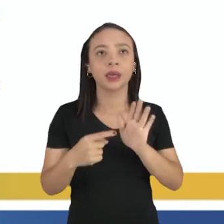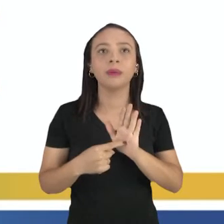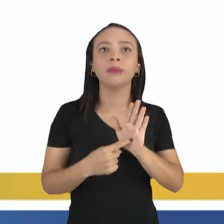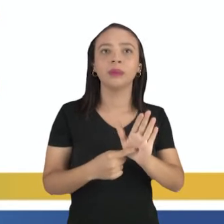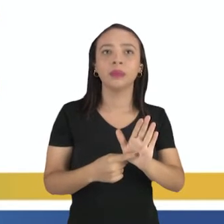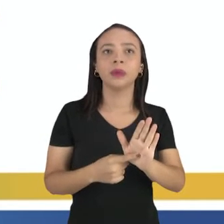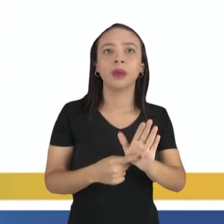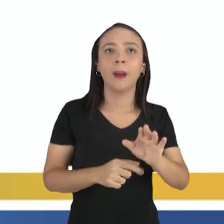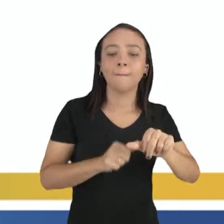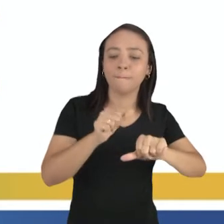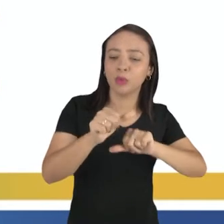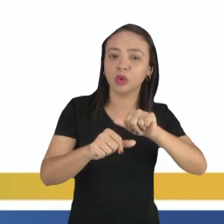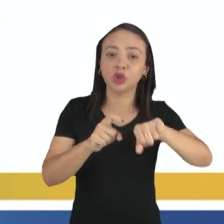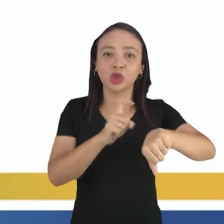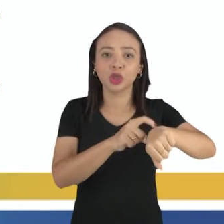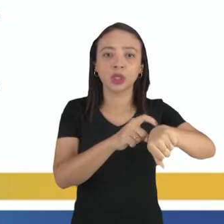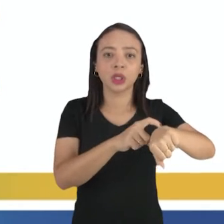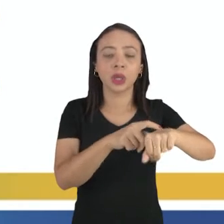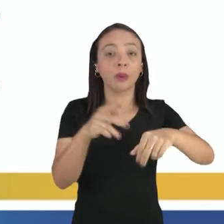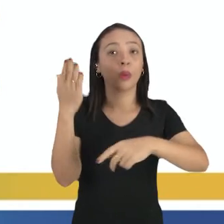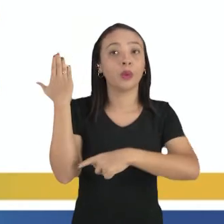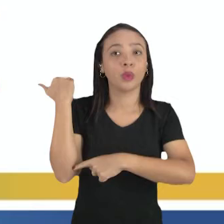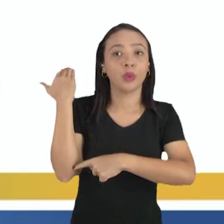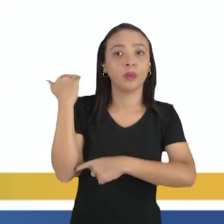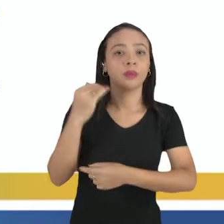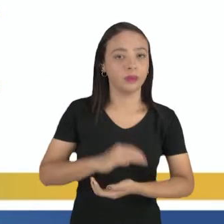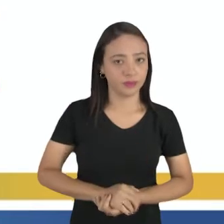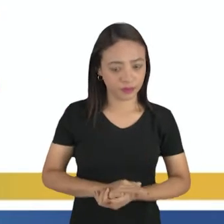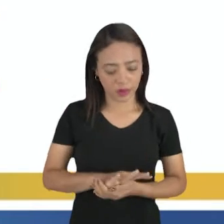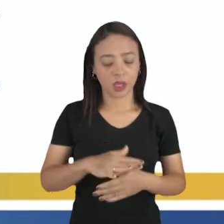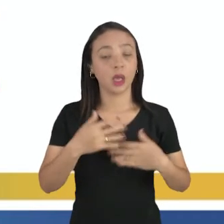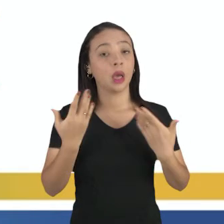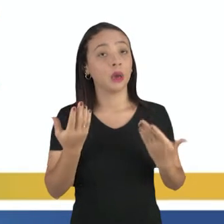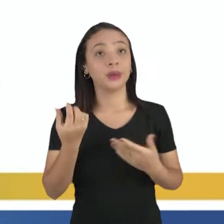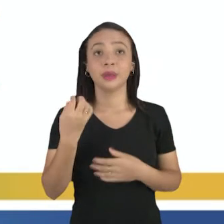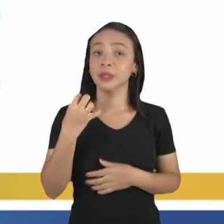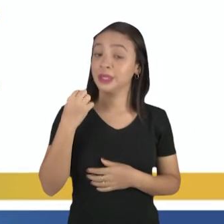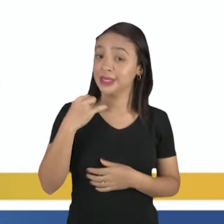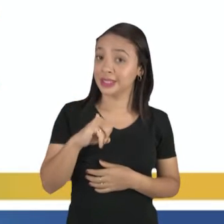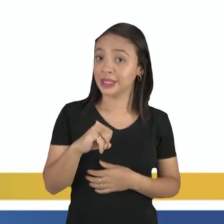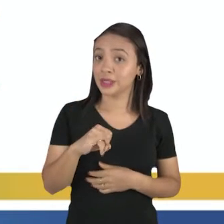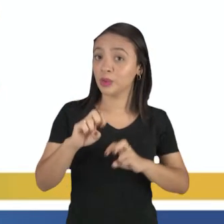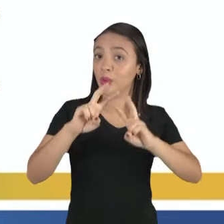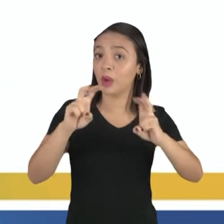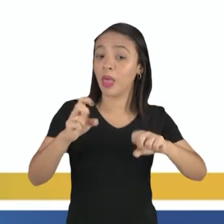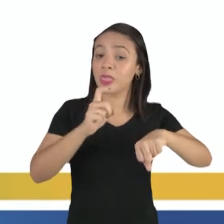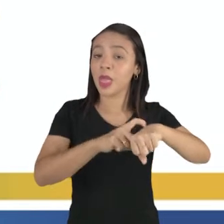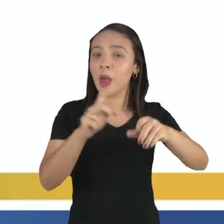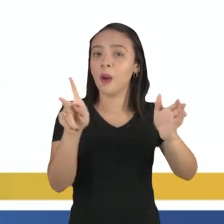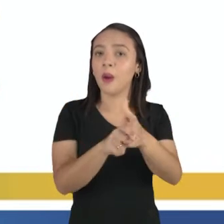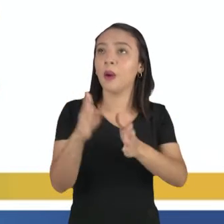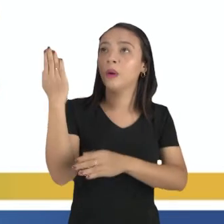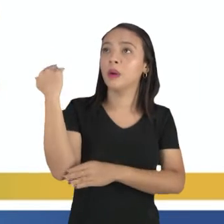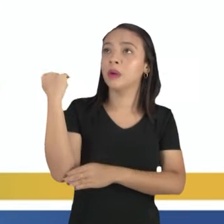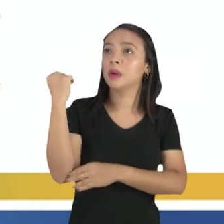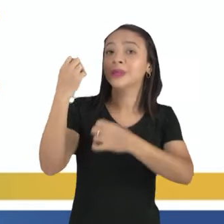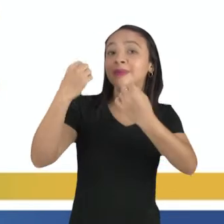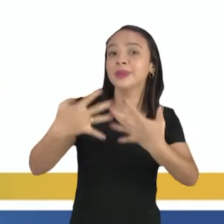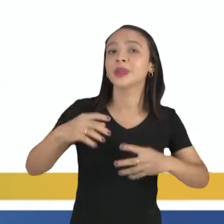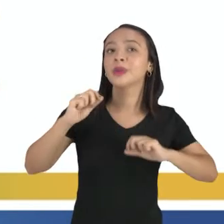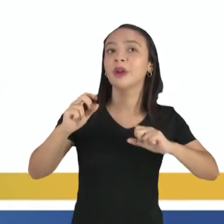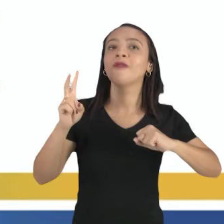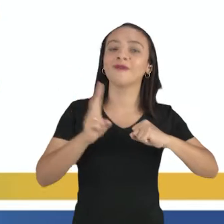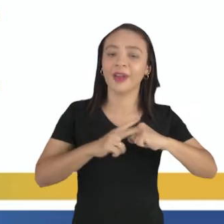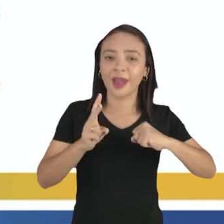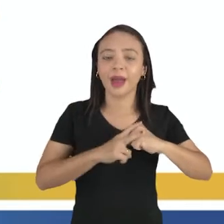ó, alternância de tempos do pretérito. Quando eu falo de tempos do pretérito, eu estou falando de